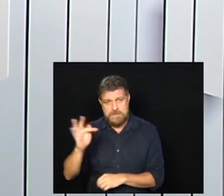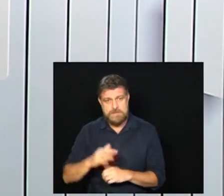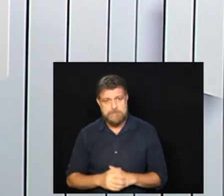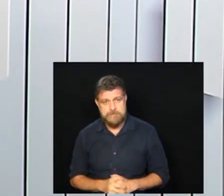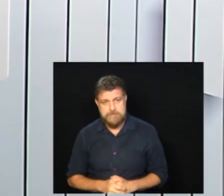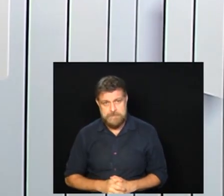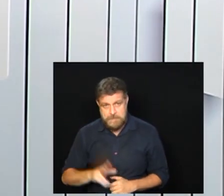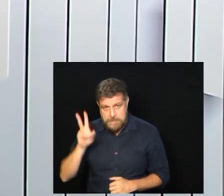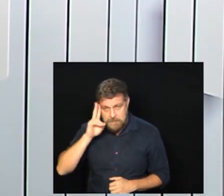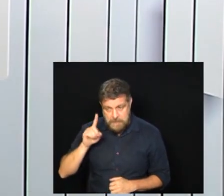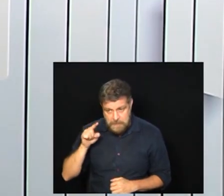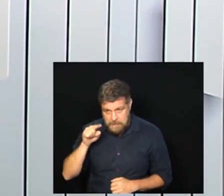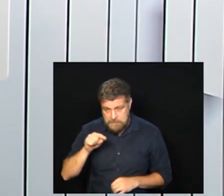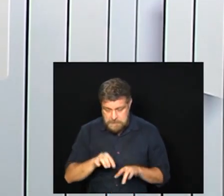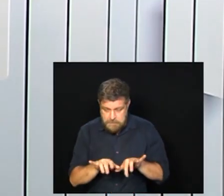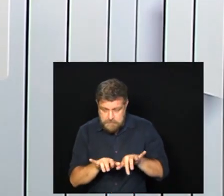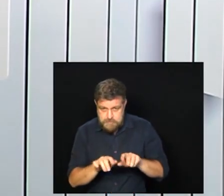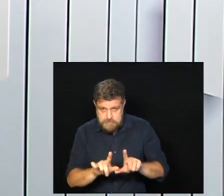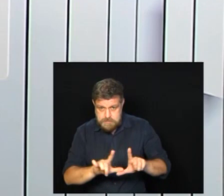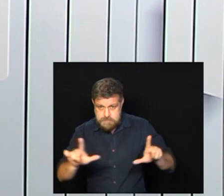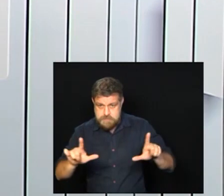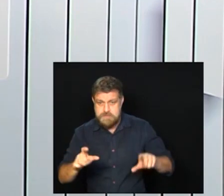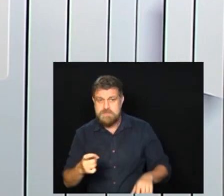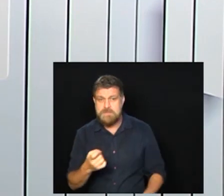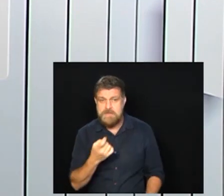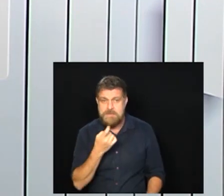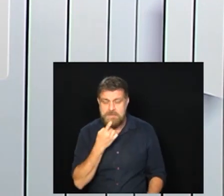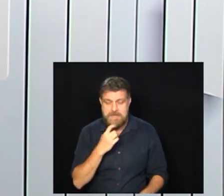Lembrando que se você acessar o site